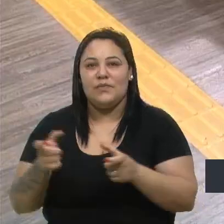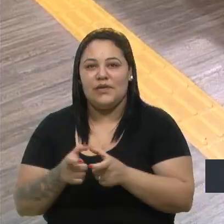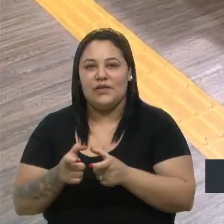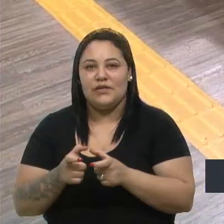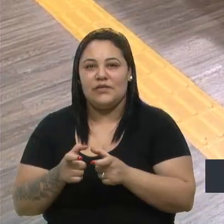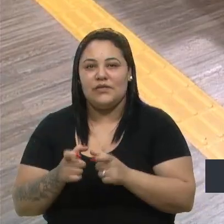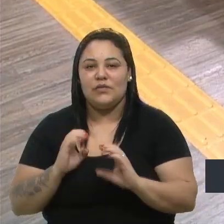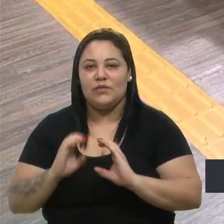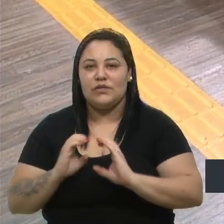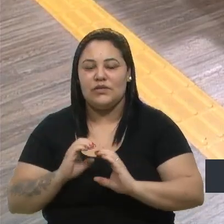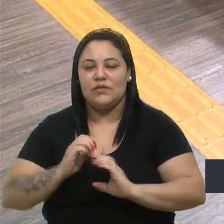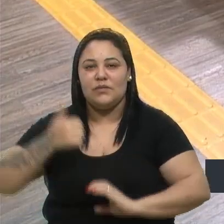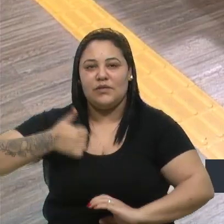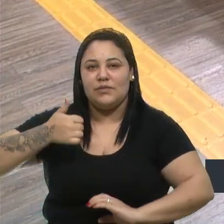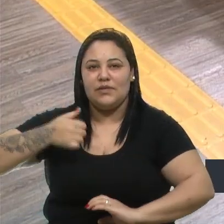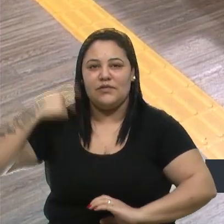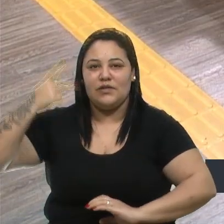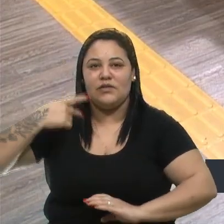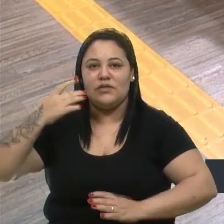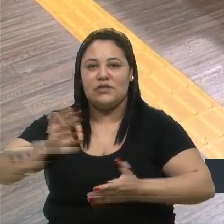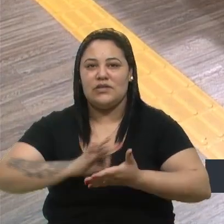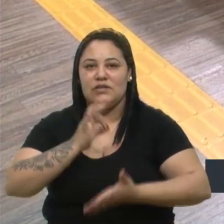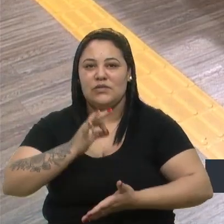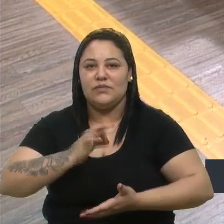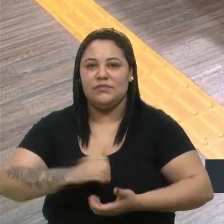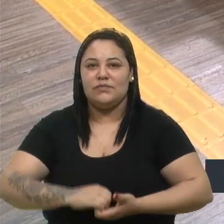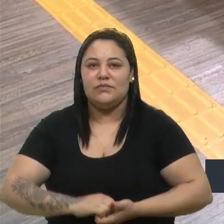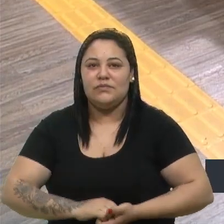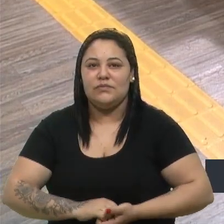expediente. Primeiro vereador inscrito.